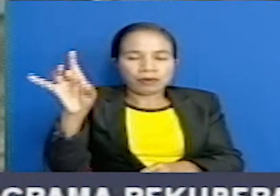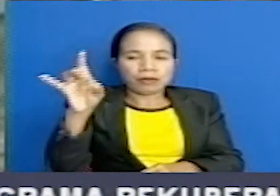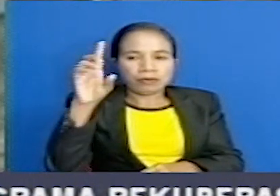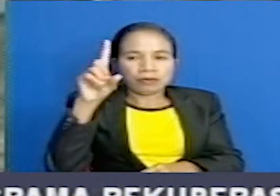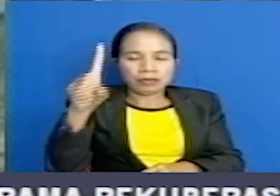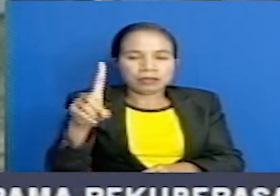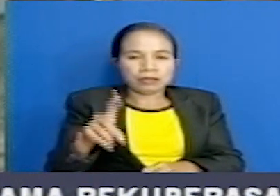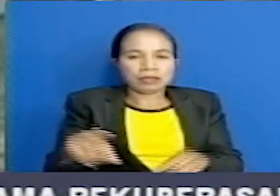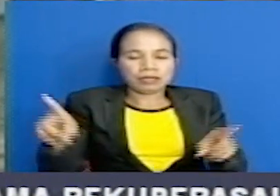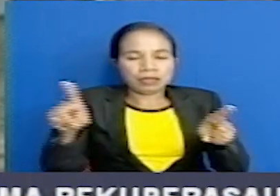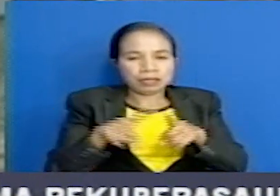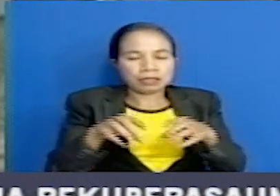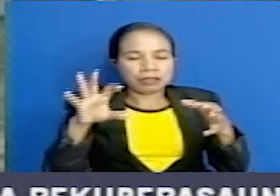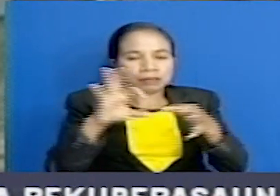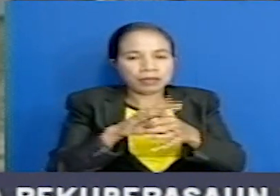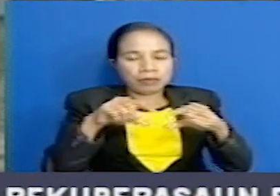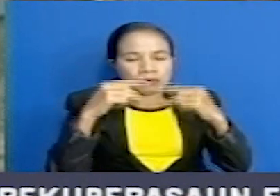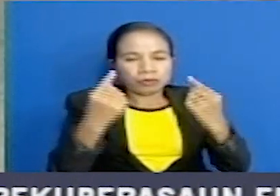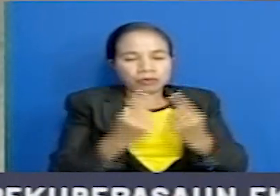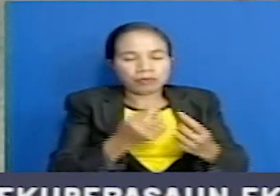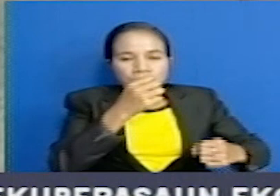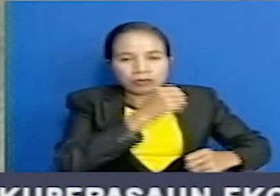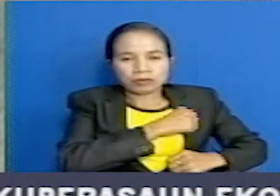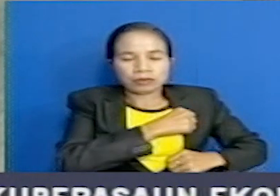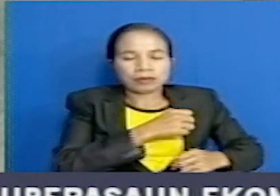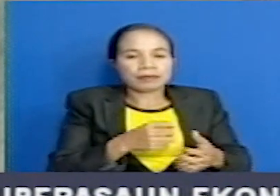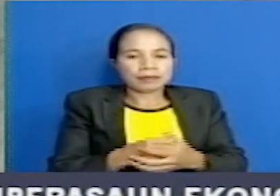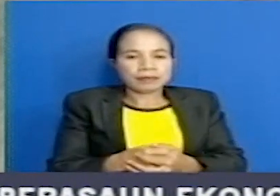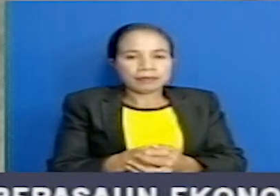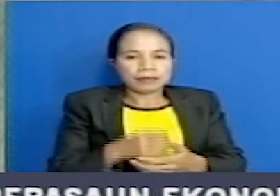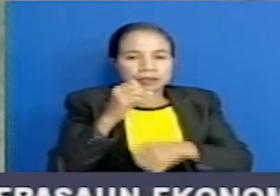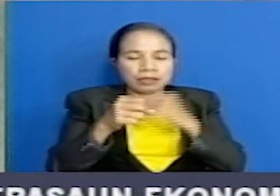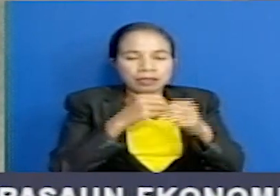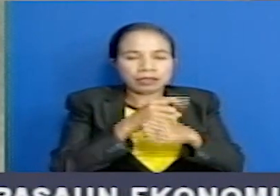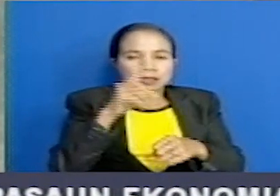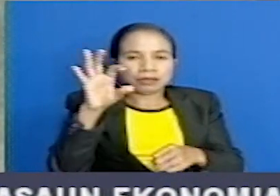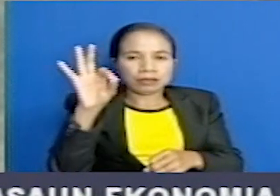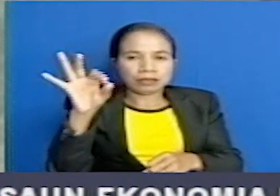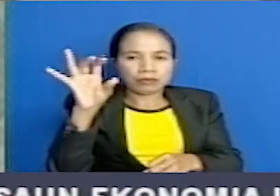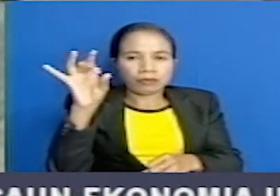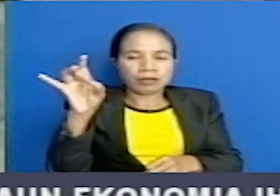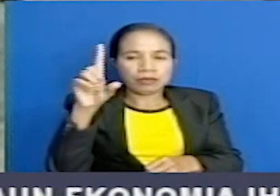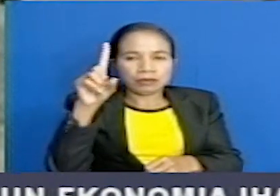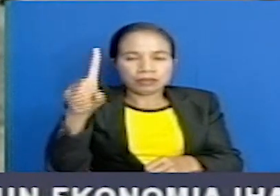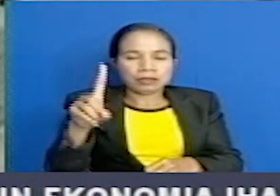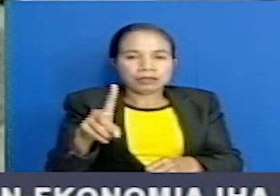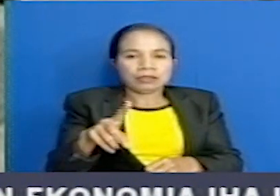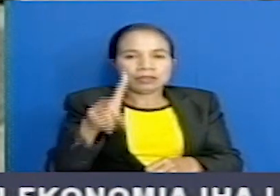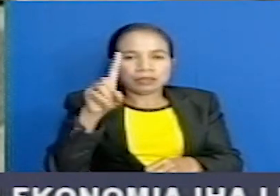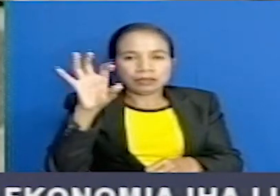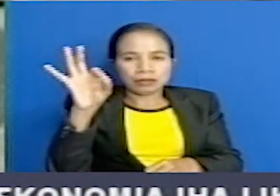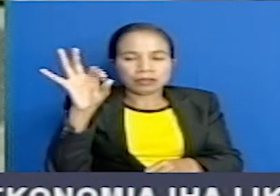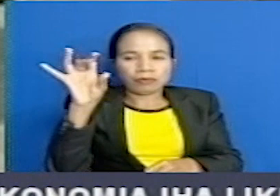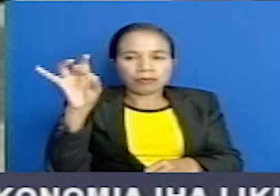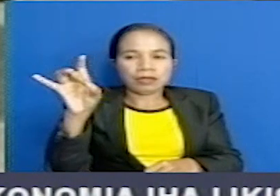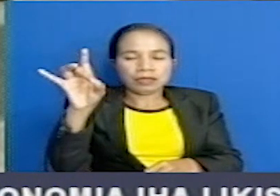Racing Ida, Nudar membro grupo Forsa Armada Paichau. Tinan Rihu Inda Tusia Walunulu Racing Ida, Tau Rihu Inda